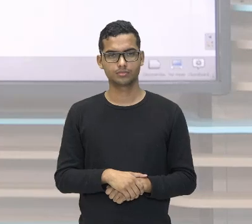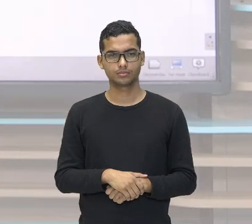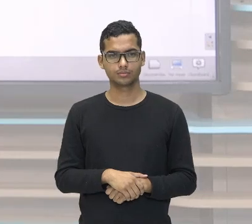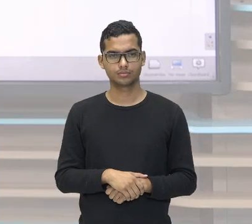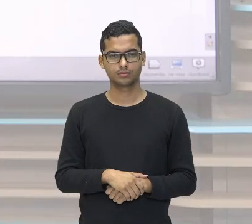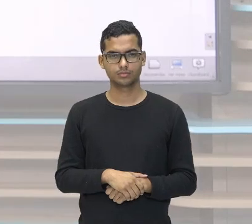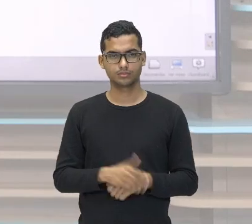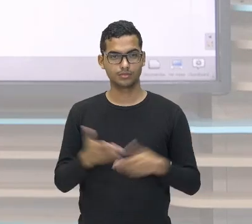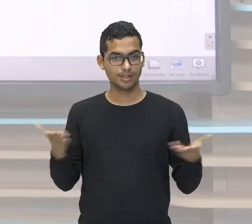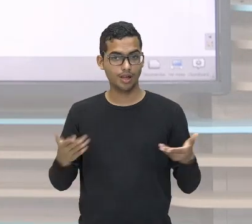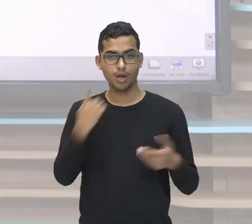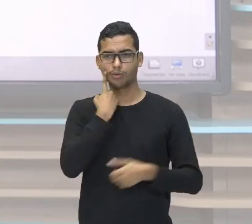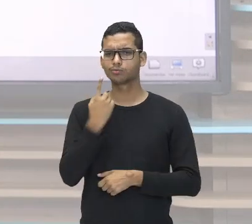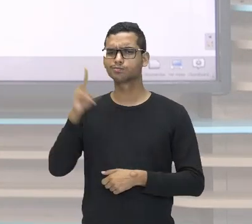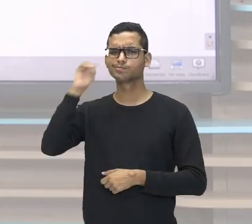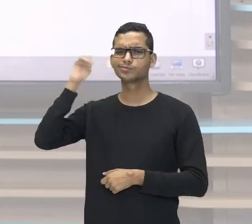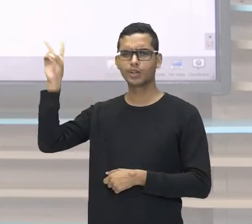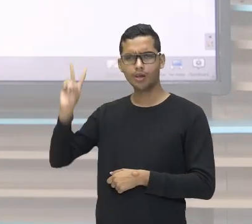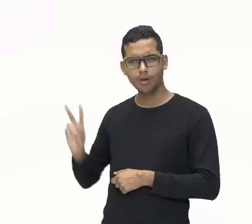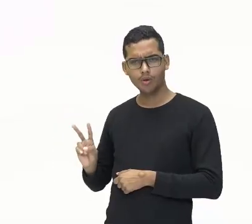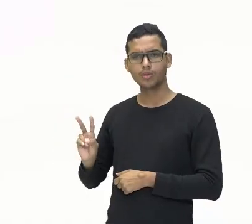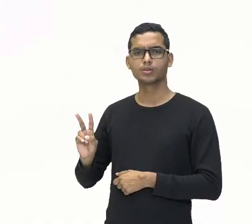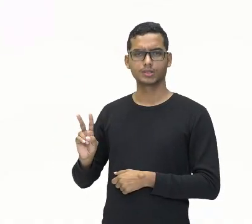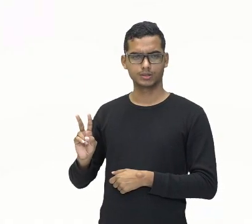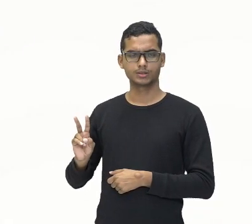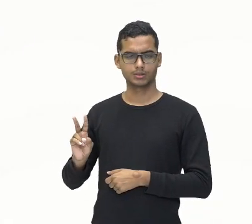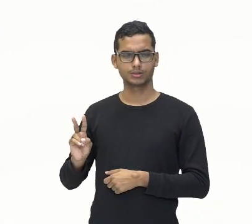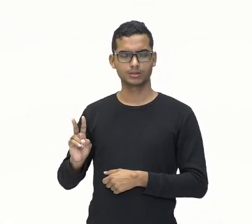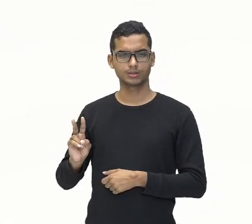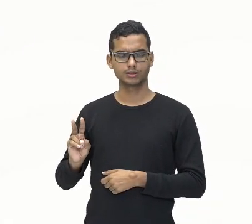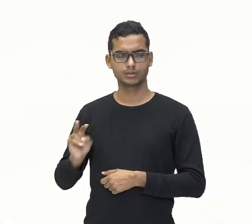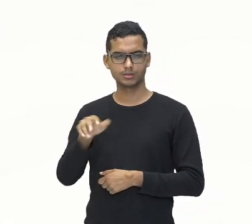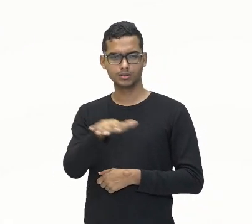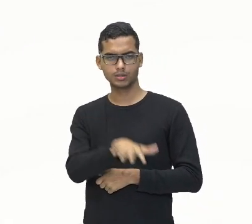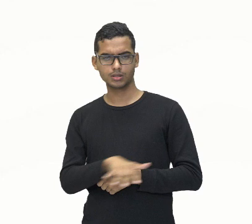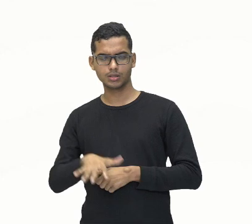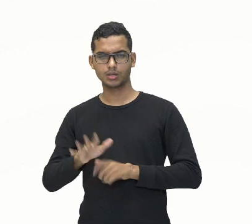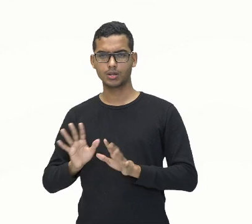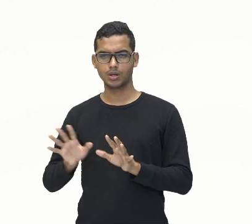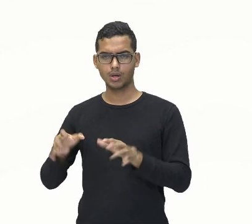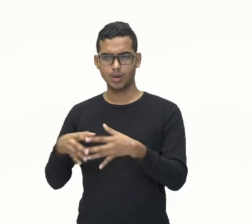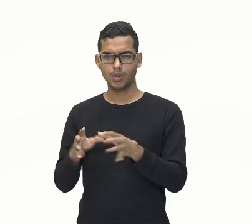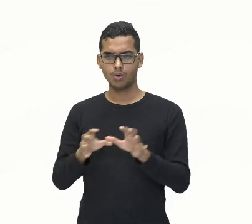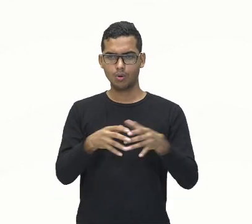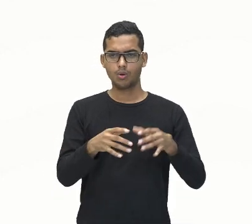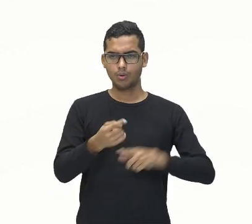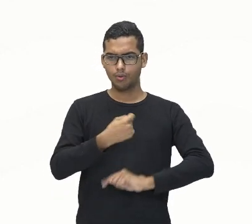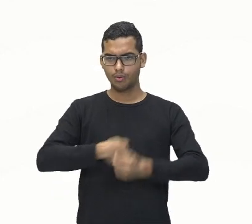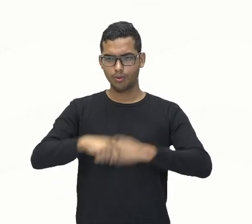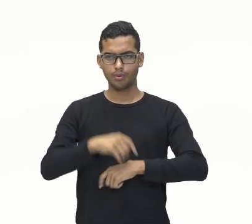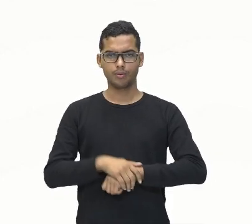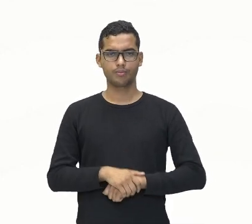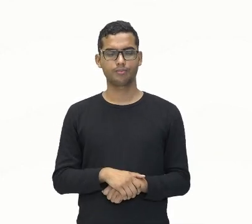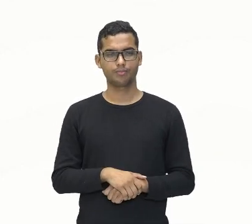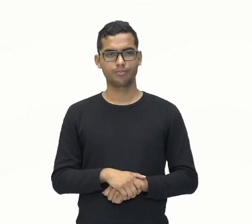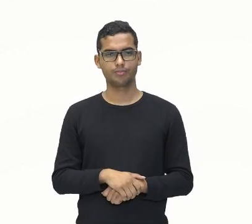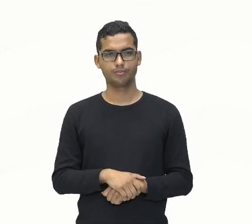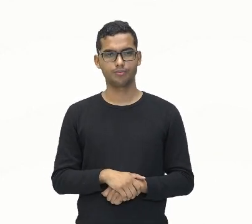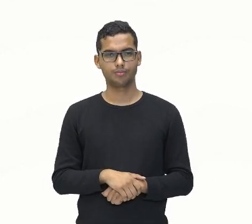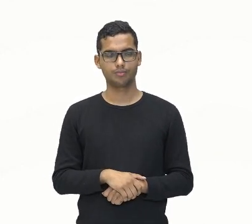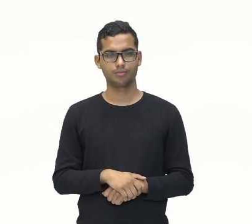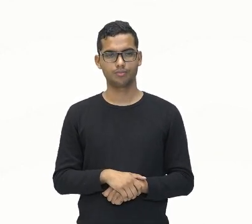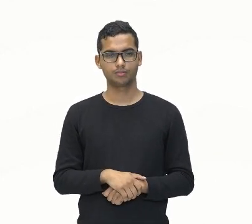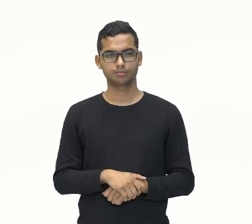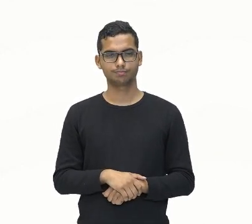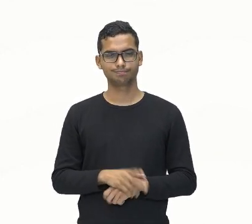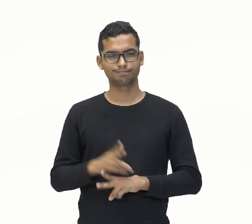olhadinha nas histórias, ou na história, né? Numa parte da história dos blocos econômicos. Então, lá